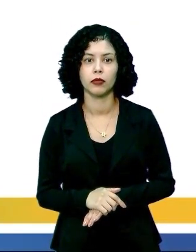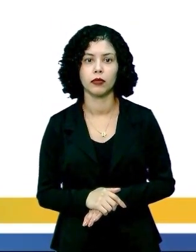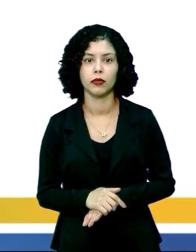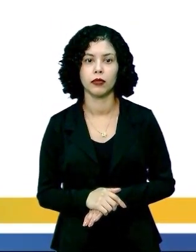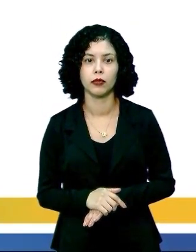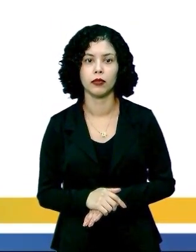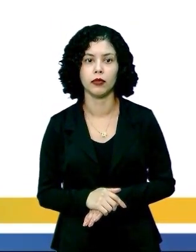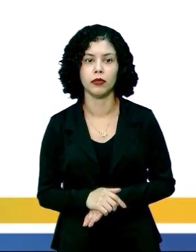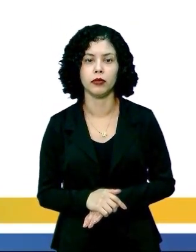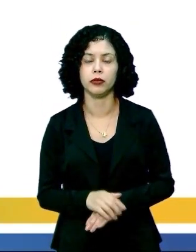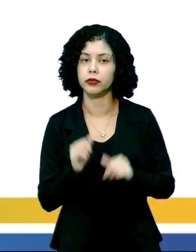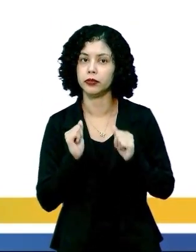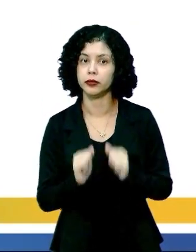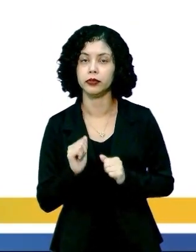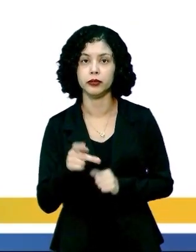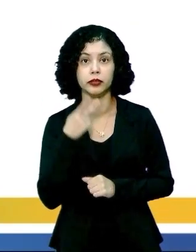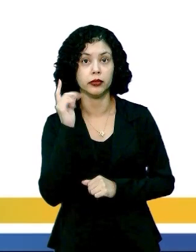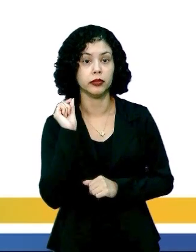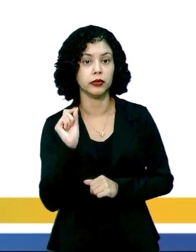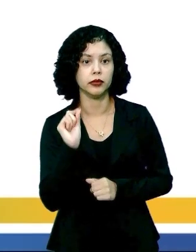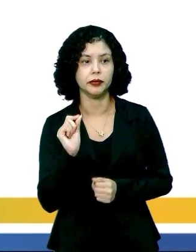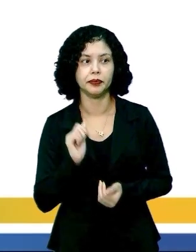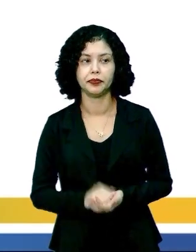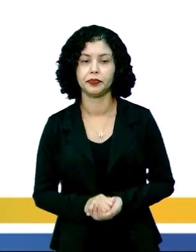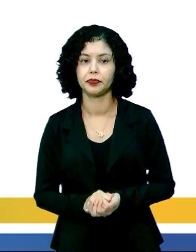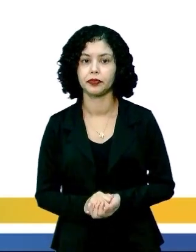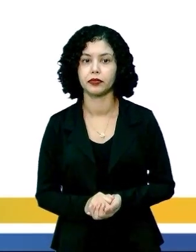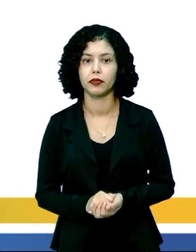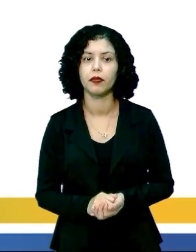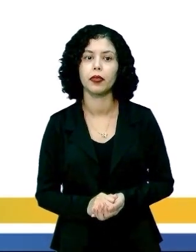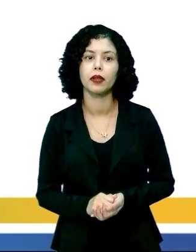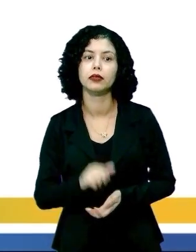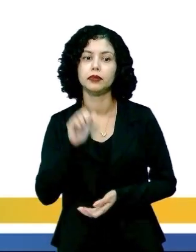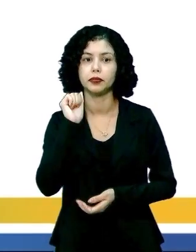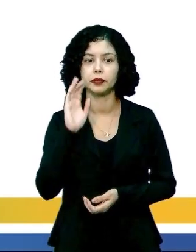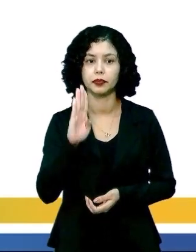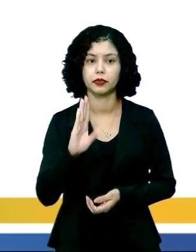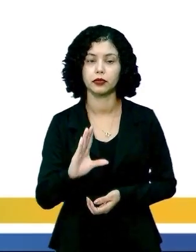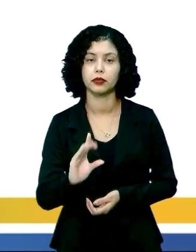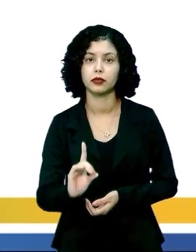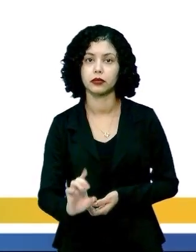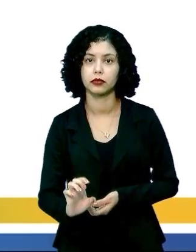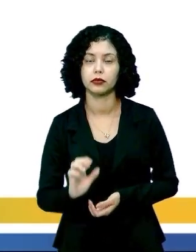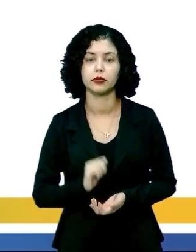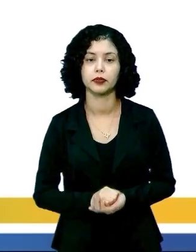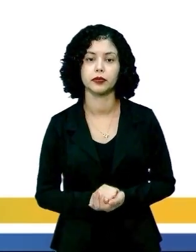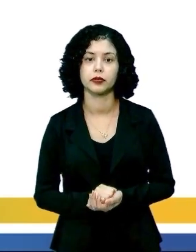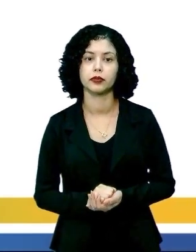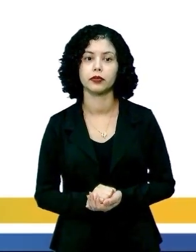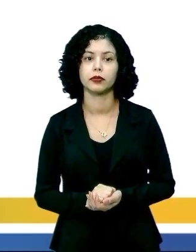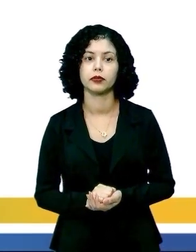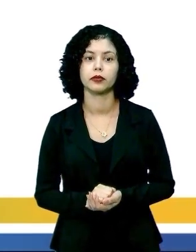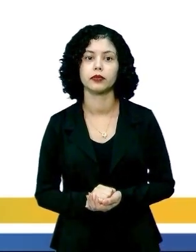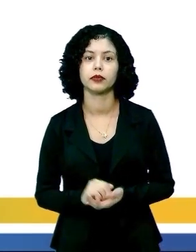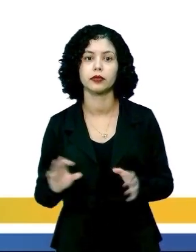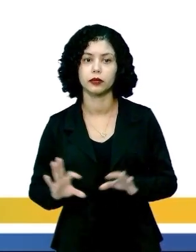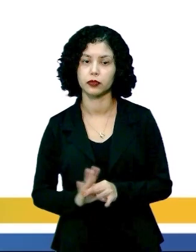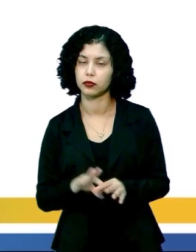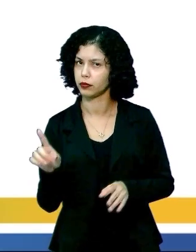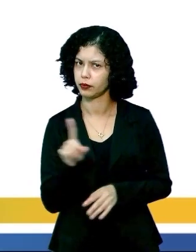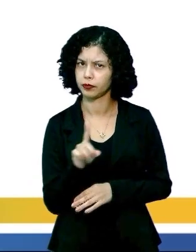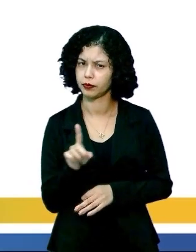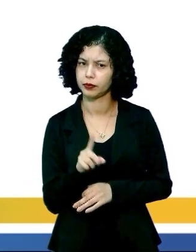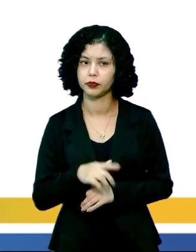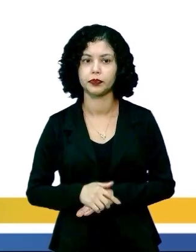aí. Podemos afirmar que 5 alternativas. Essa relação não é